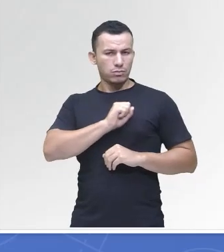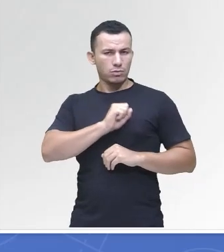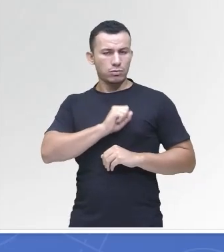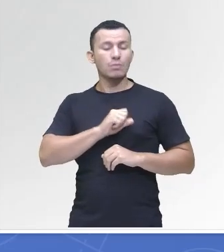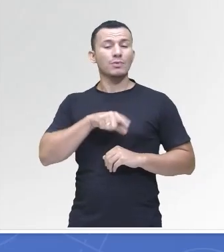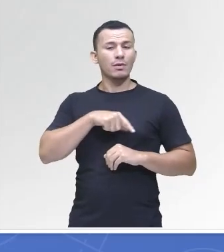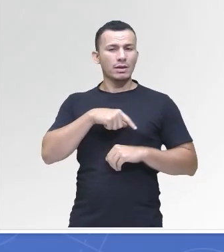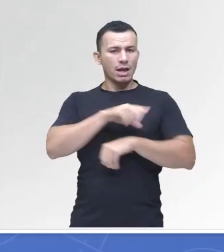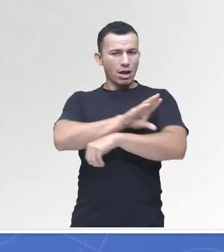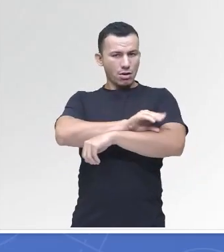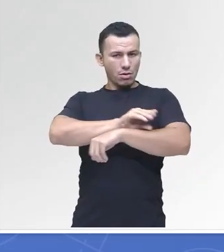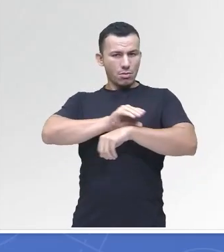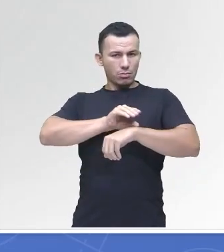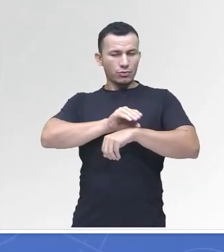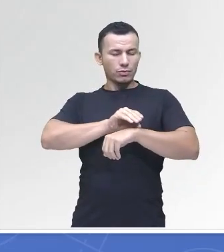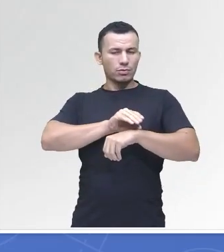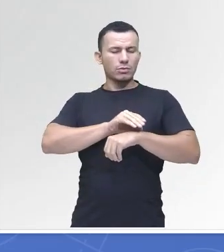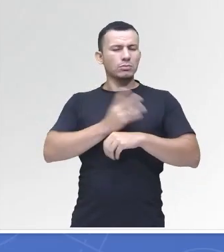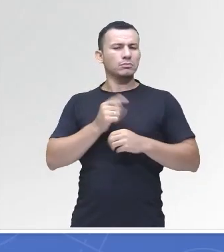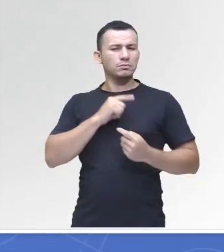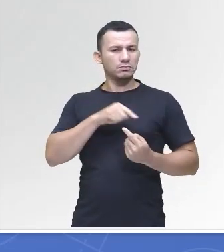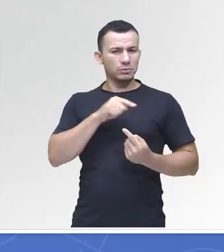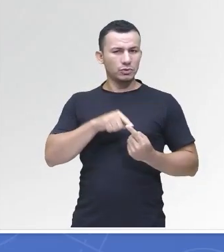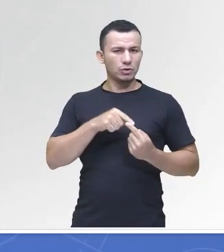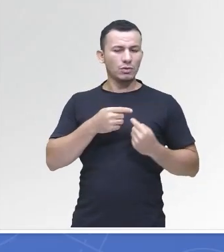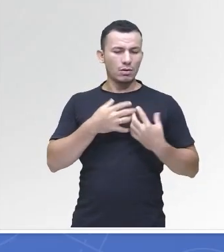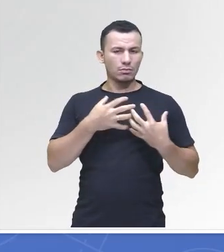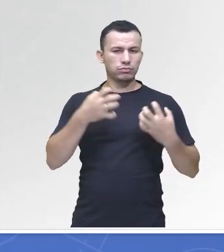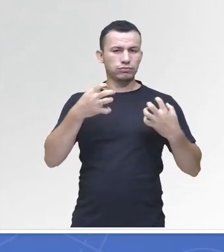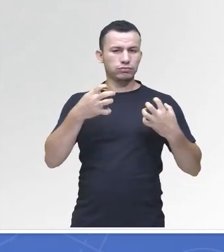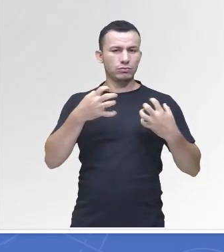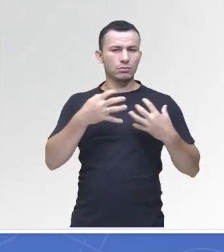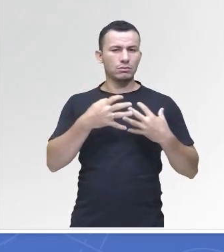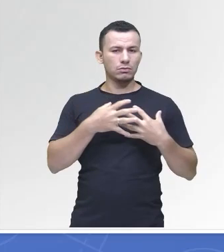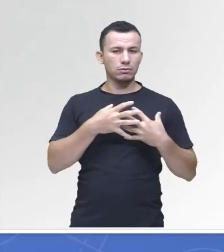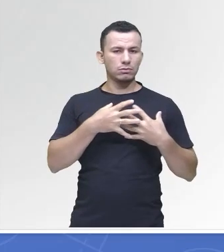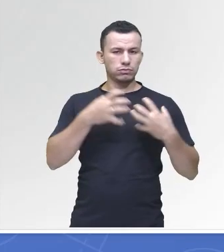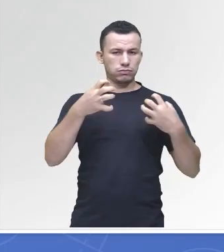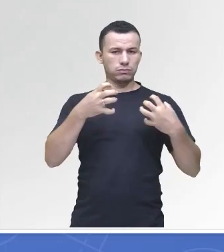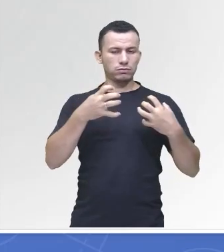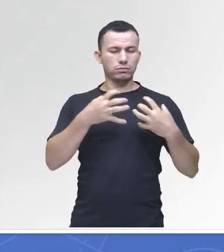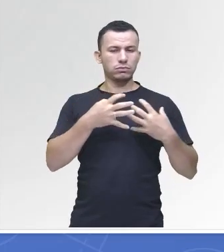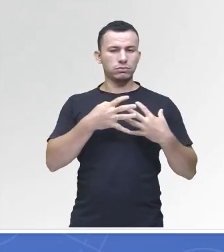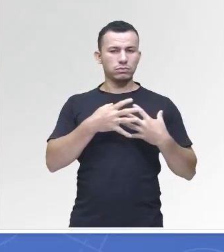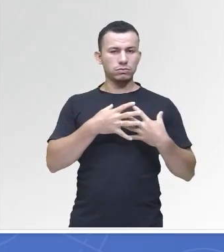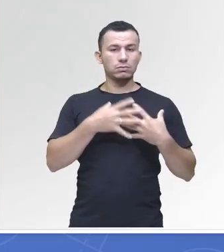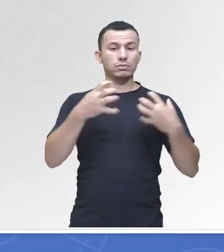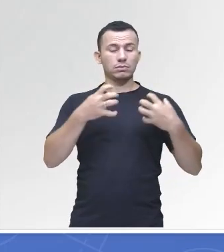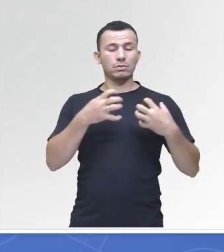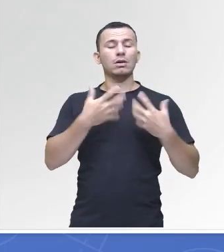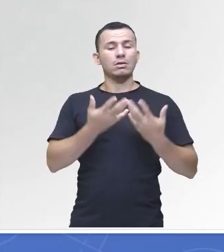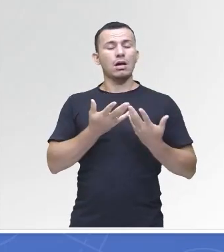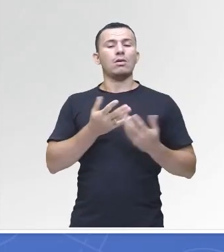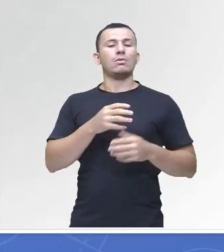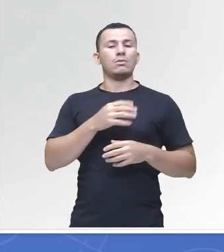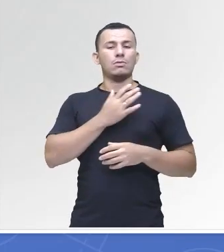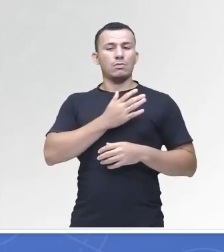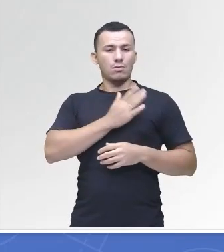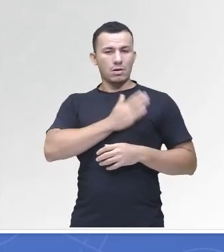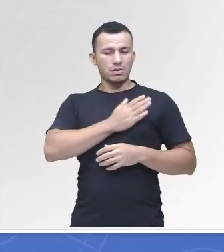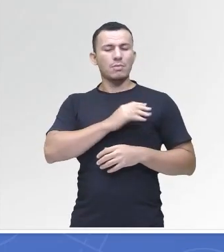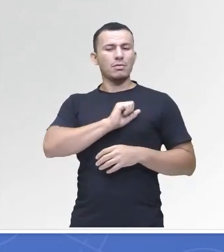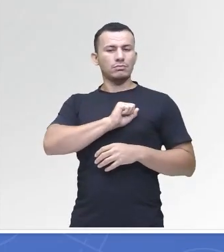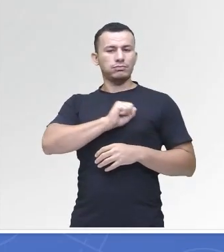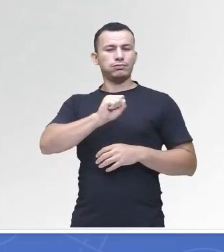muscular, qual é a função do tecido muscular? Contrair e relaxar. Então, esse coração, ele vai realizar esses movimentos